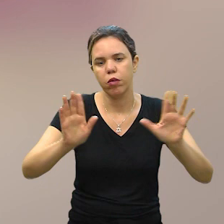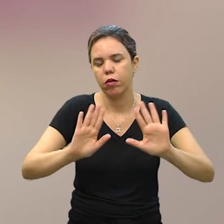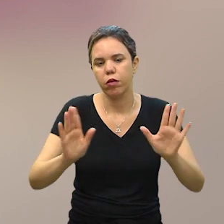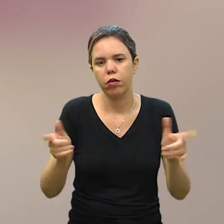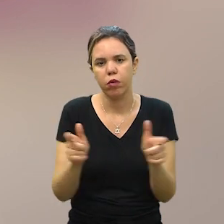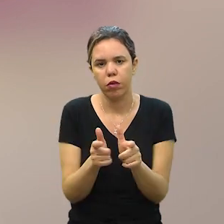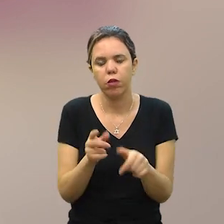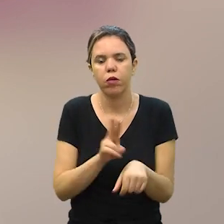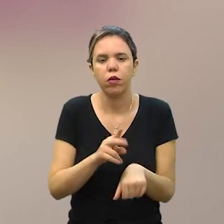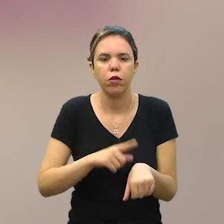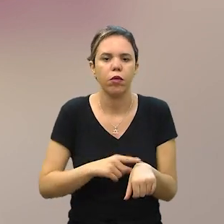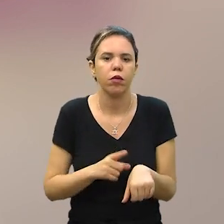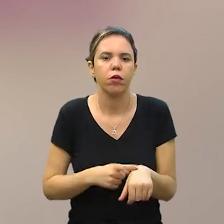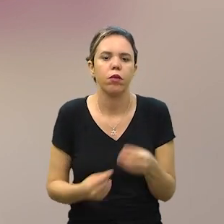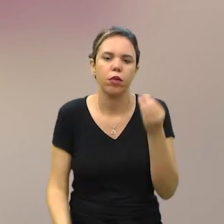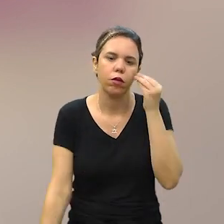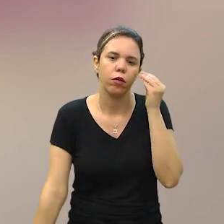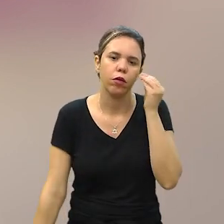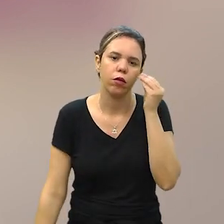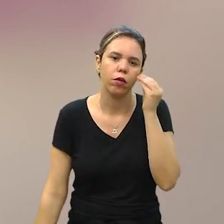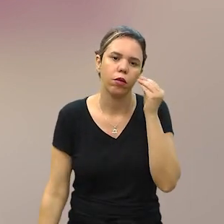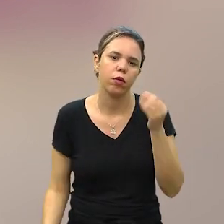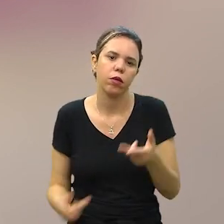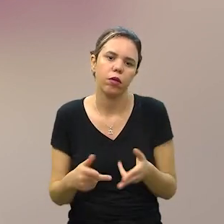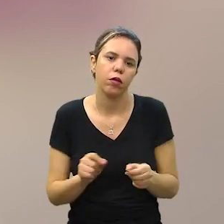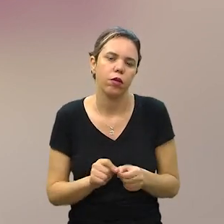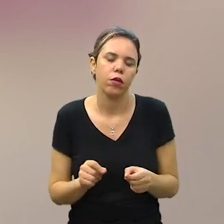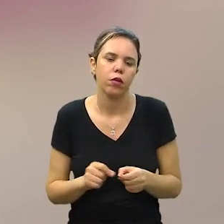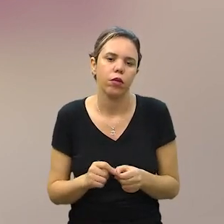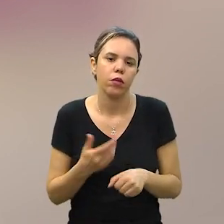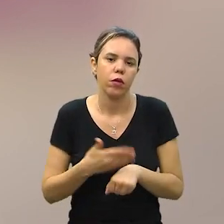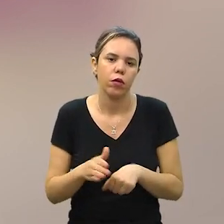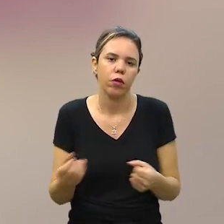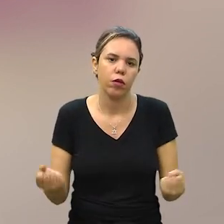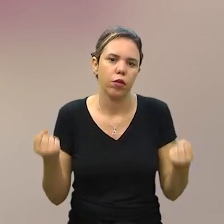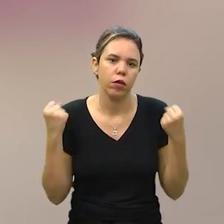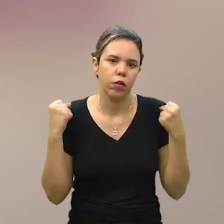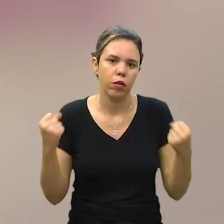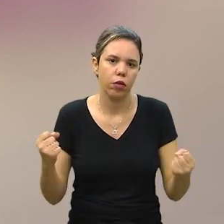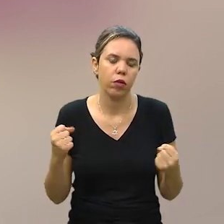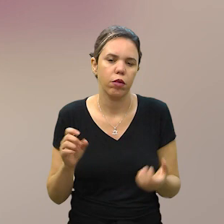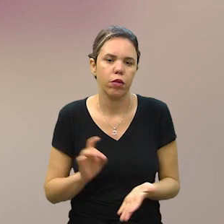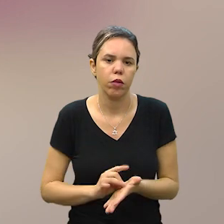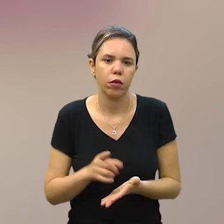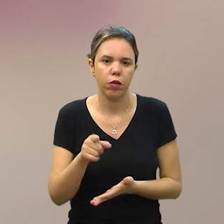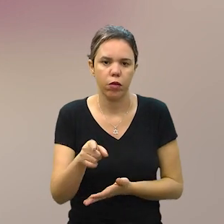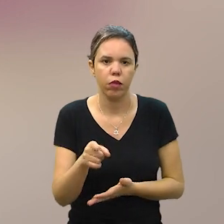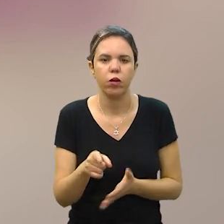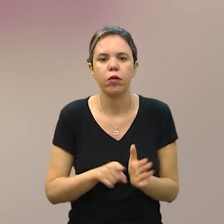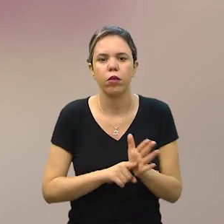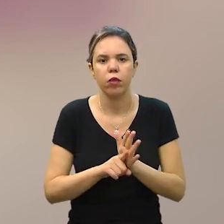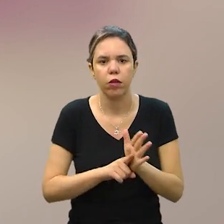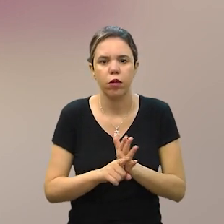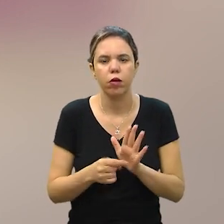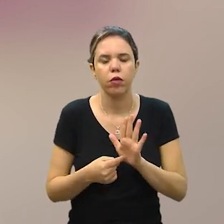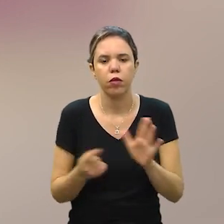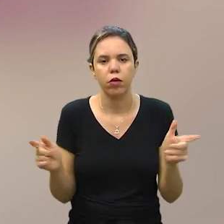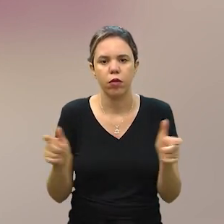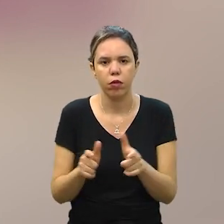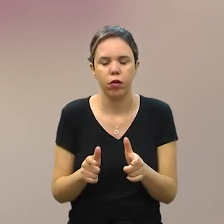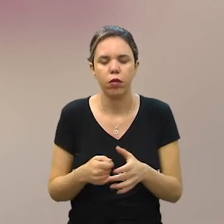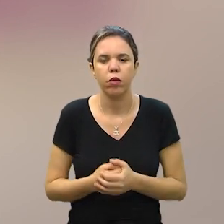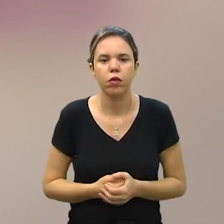telas, né? Vamos tentar fazer algo diferente, praticar uma atividade. Exatamente esses índices que